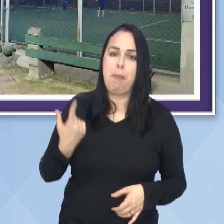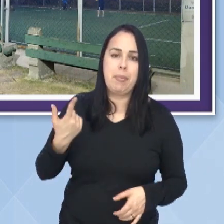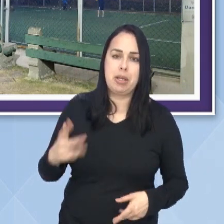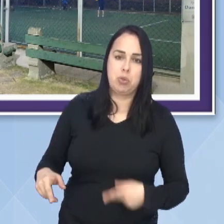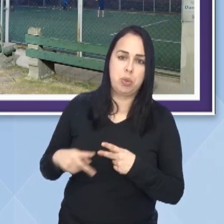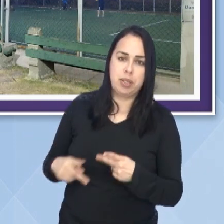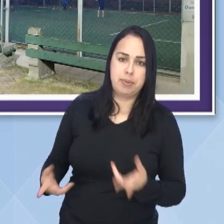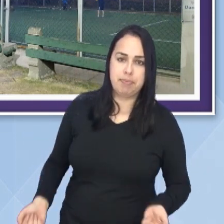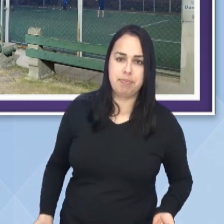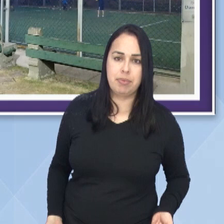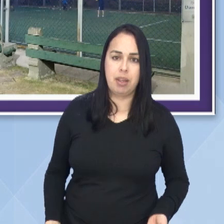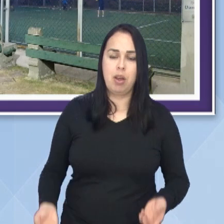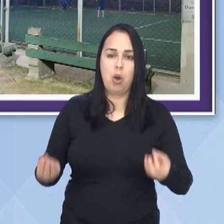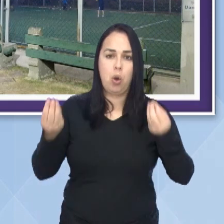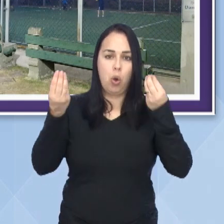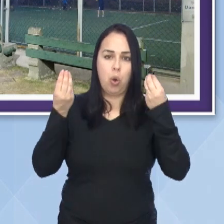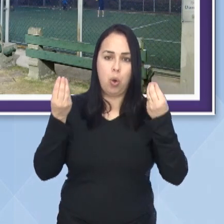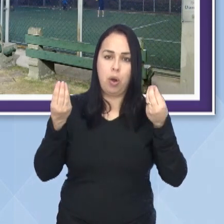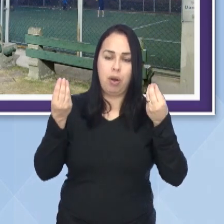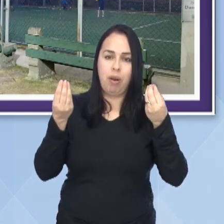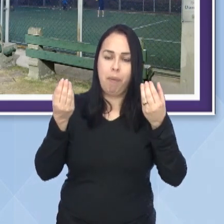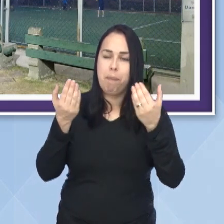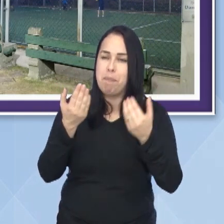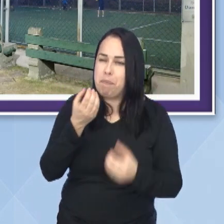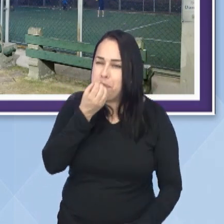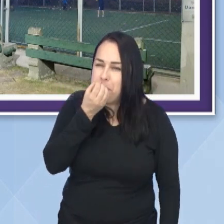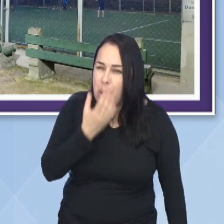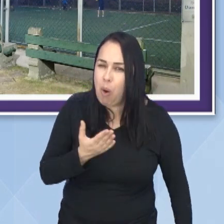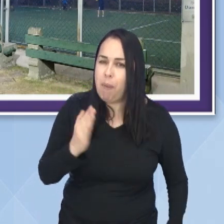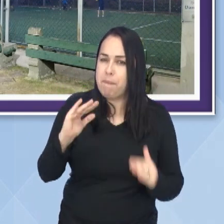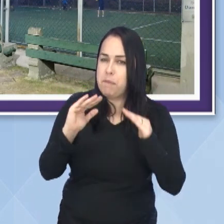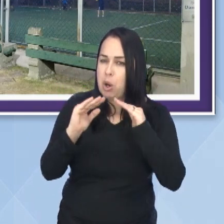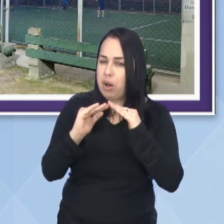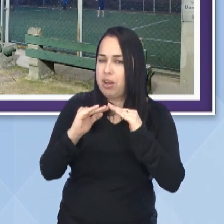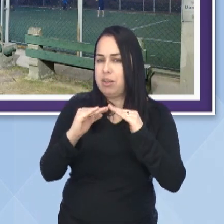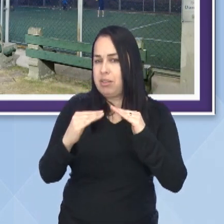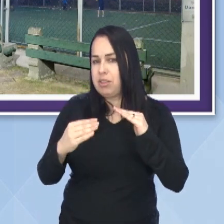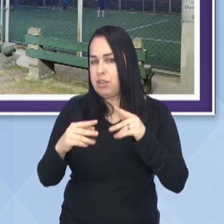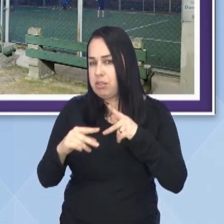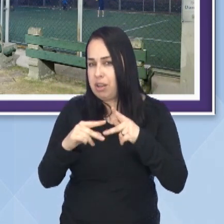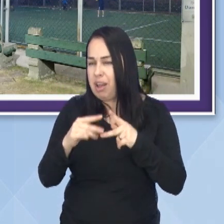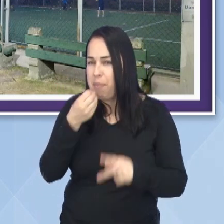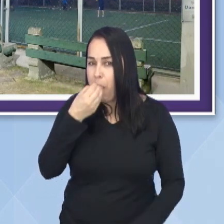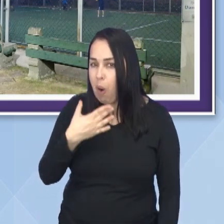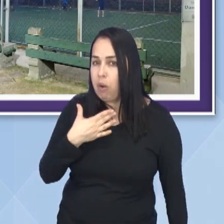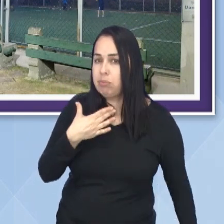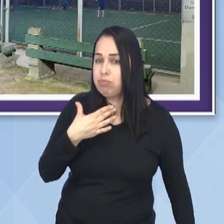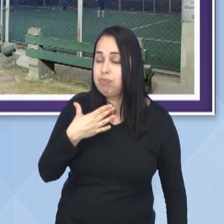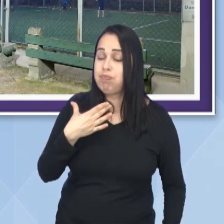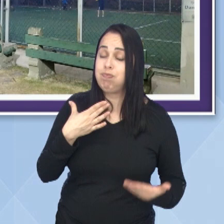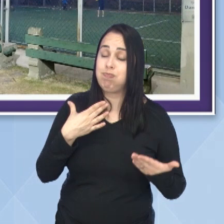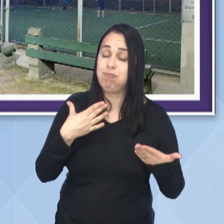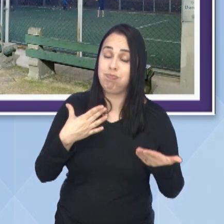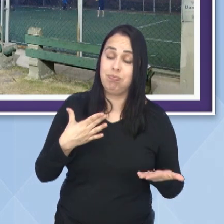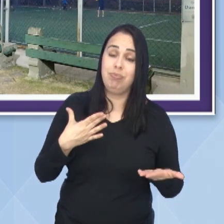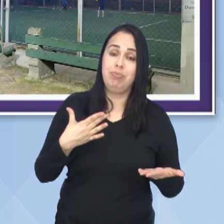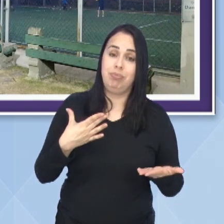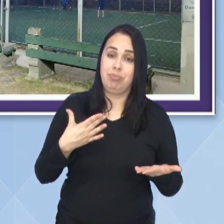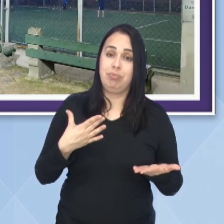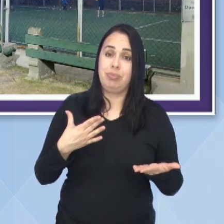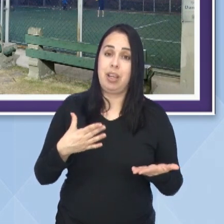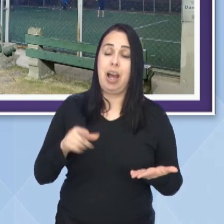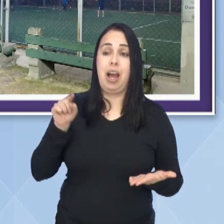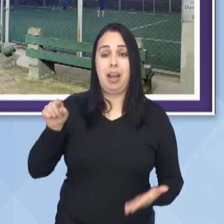impressionante como é bom viver em São José. como a situação onde